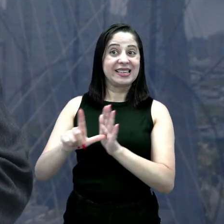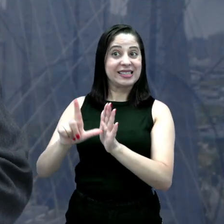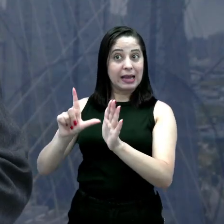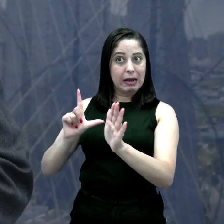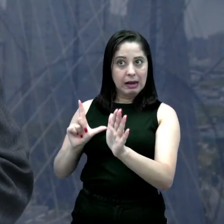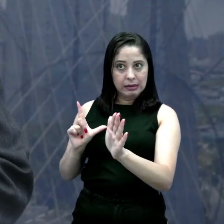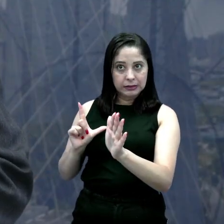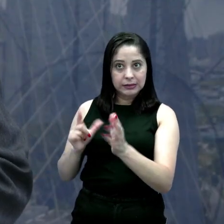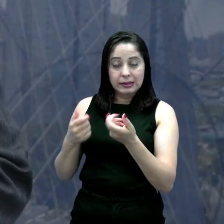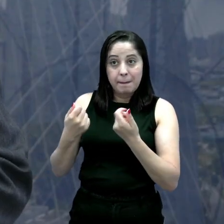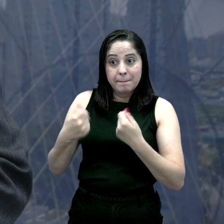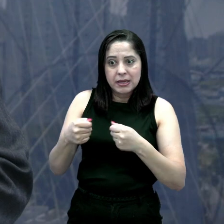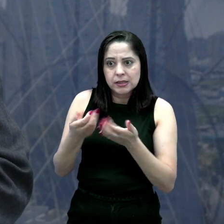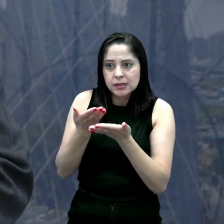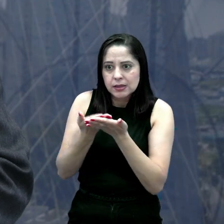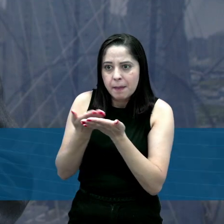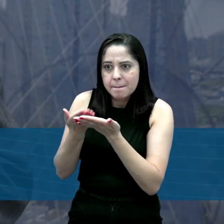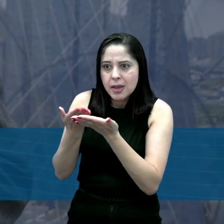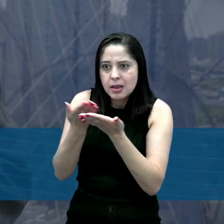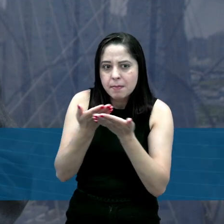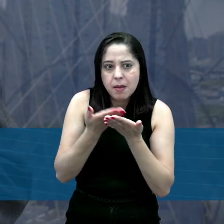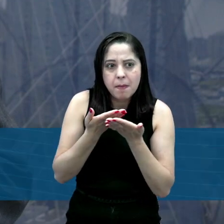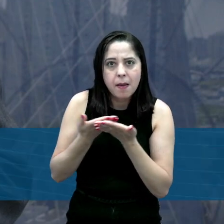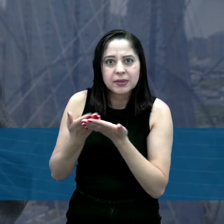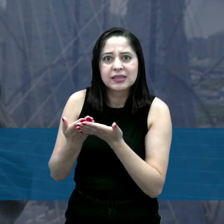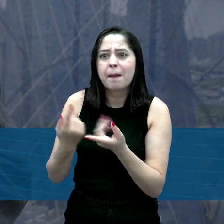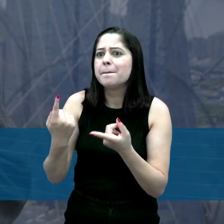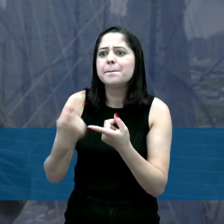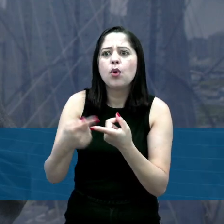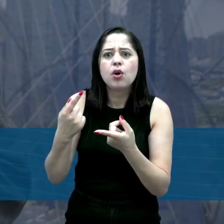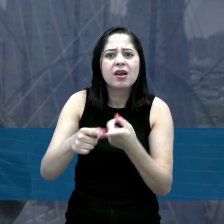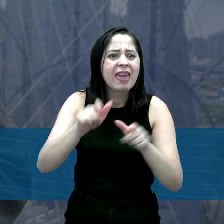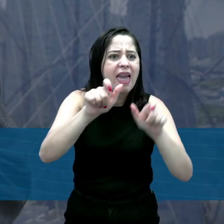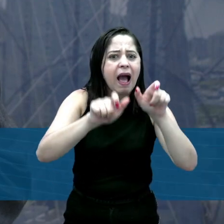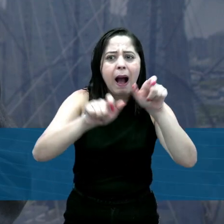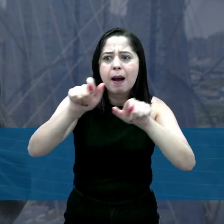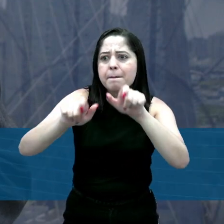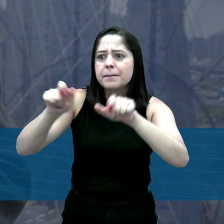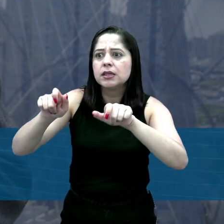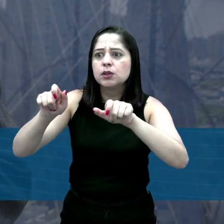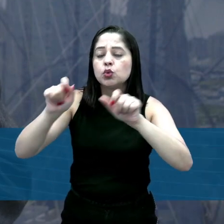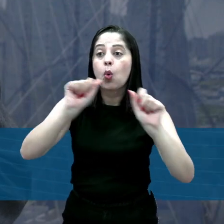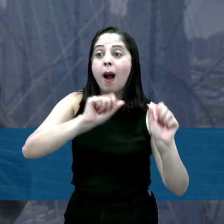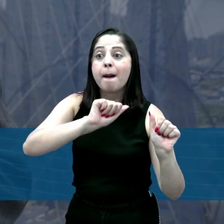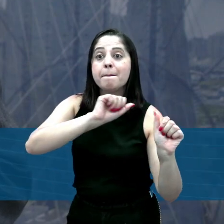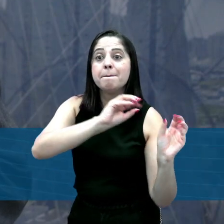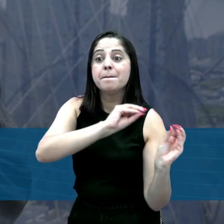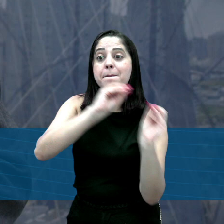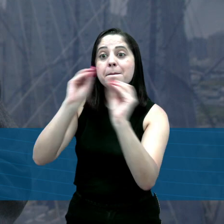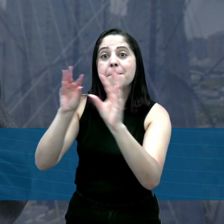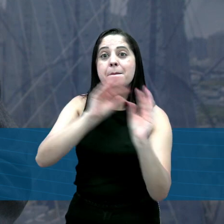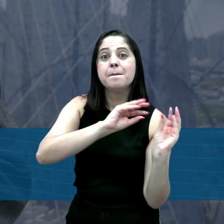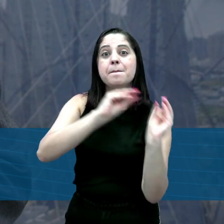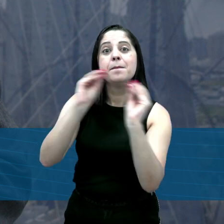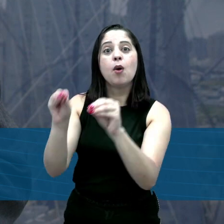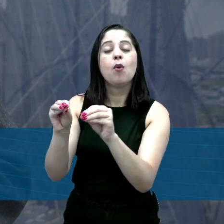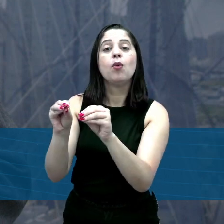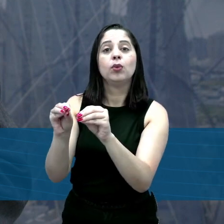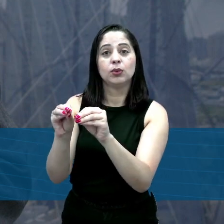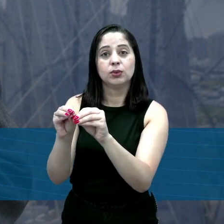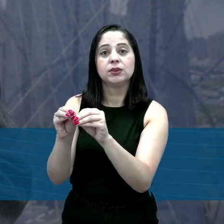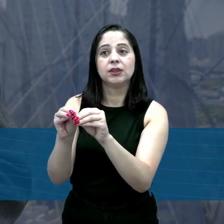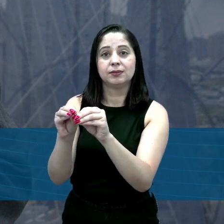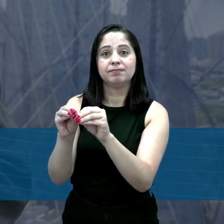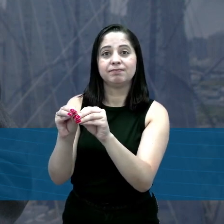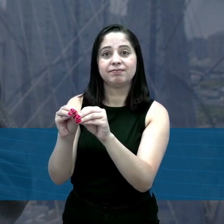com afinco mesmo. Por que aquele afã individual, né? Qual o momento ali que o sonho